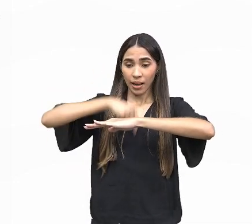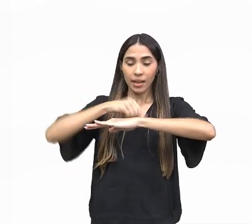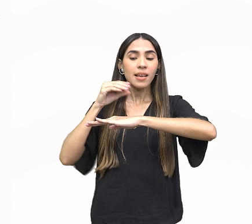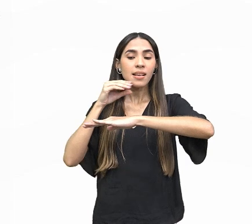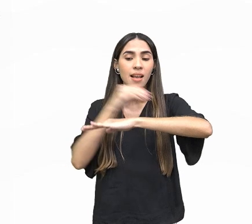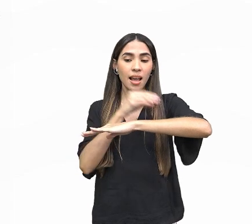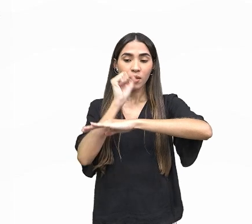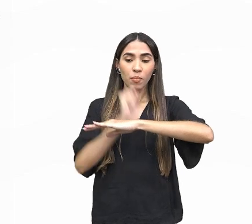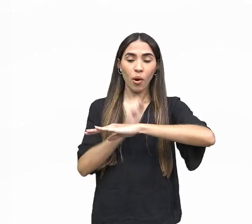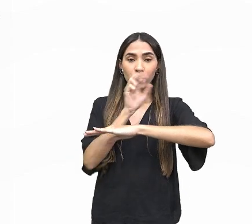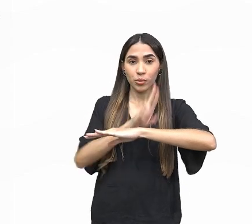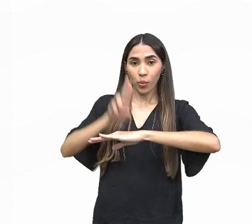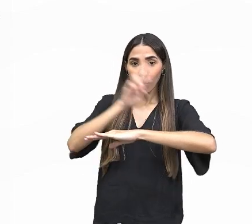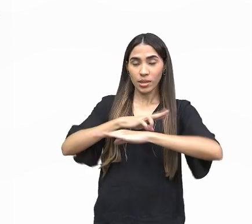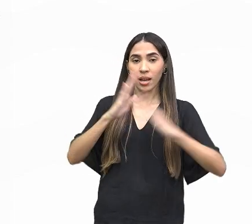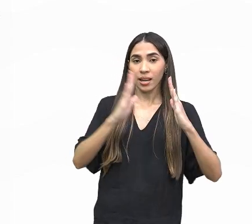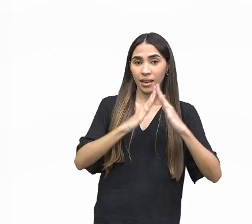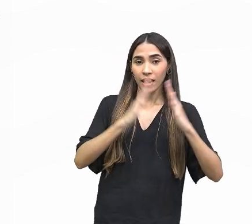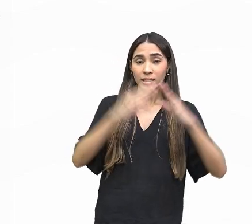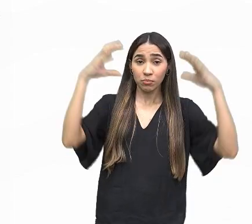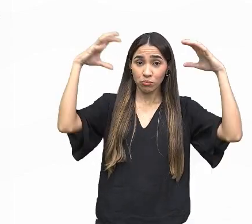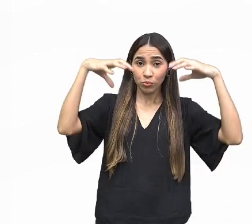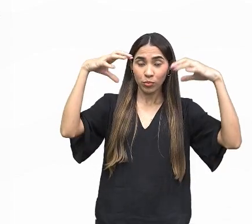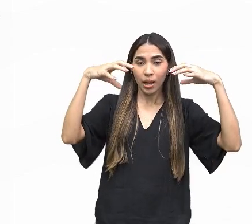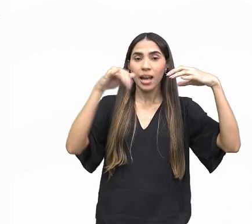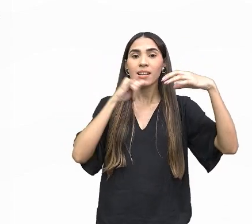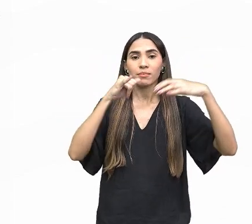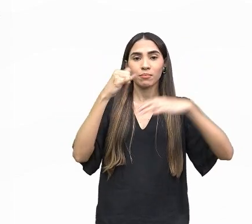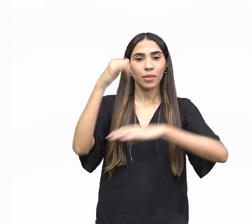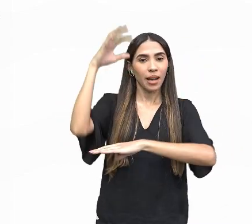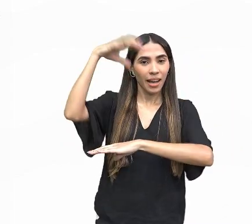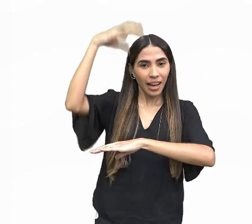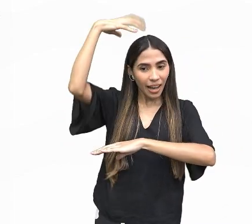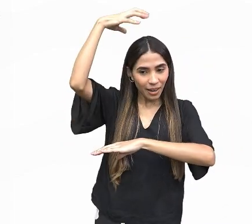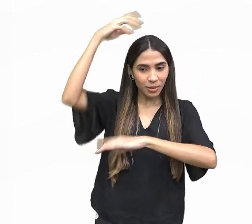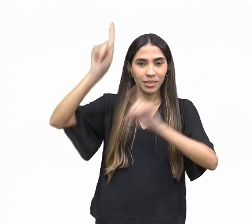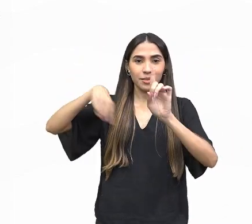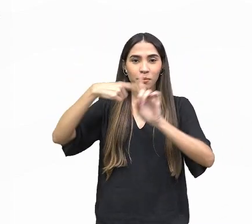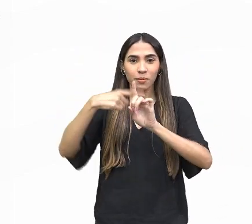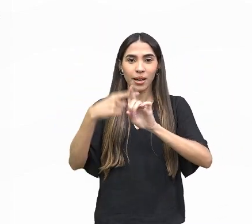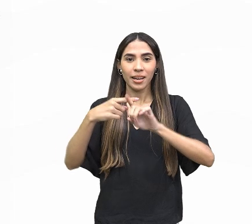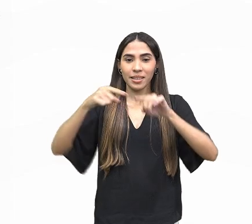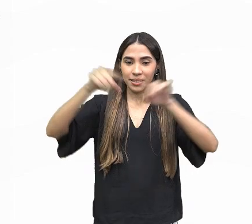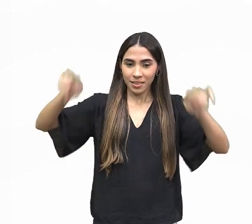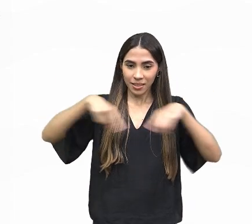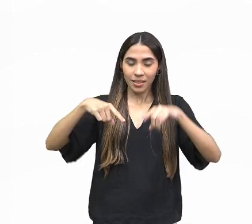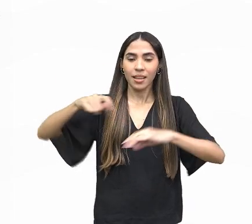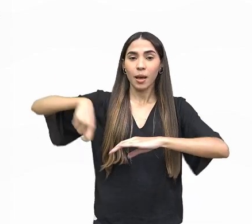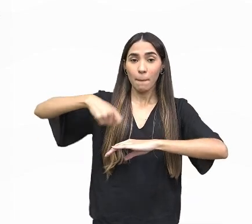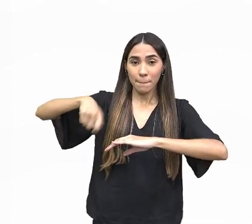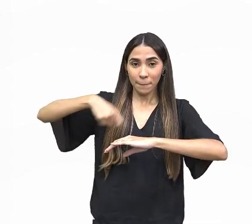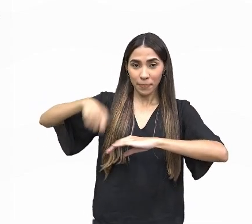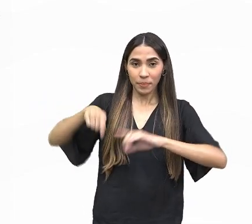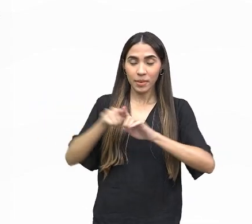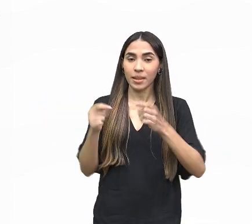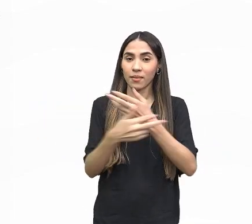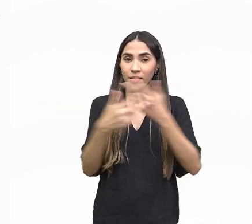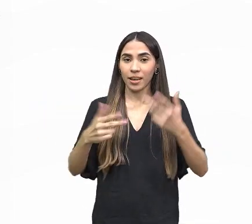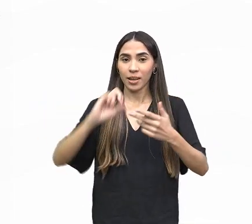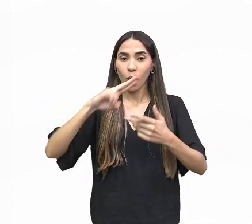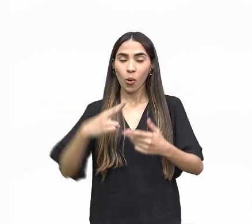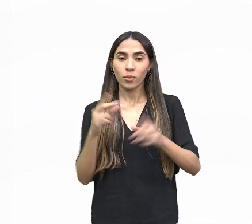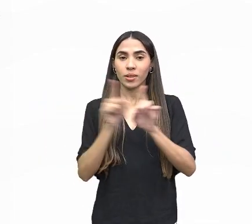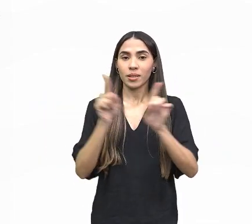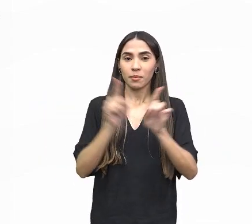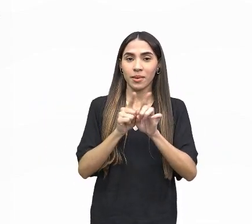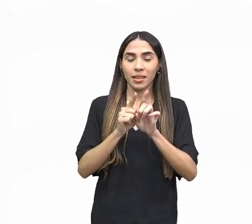ser utilizada nas residências, chuveiros, piscinas, torneiras, máquinas de lavar, em processos industriais ou na